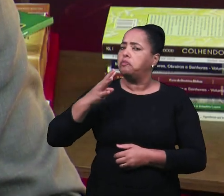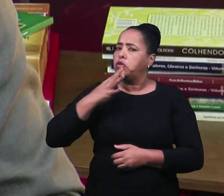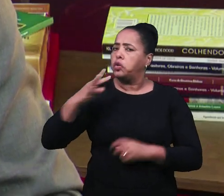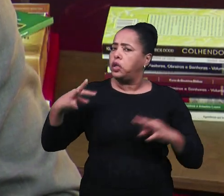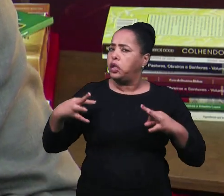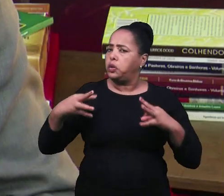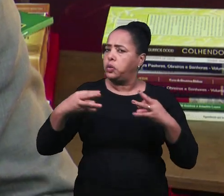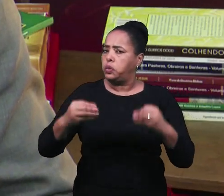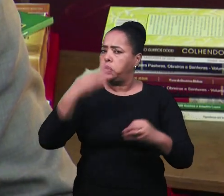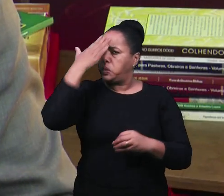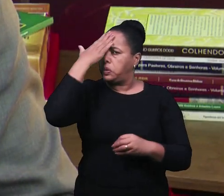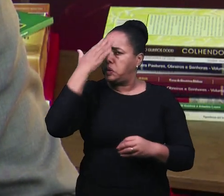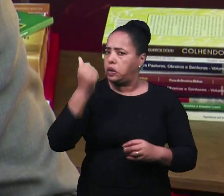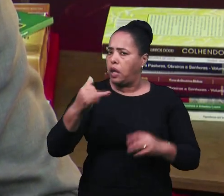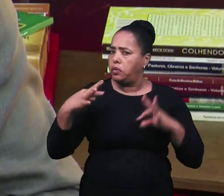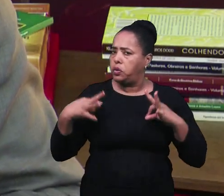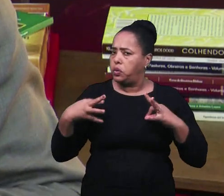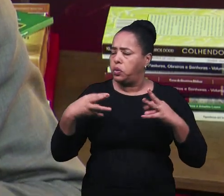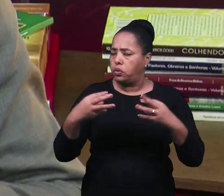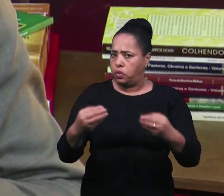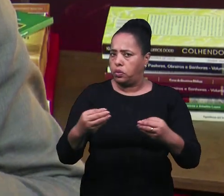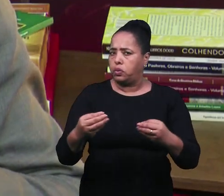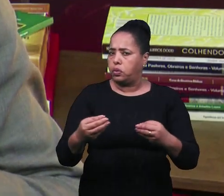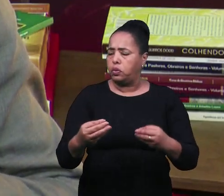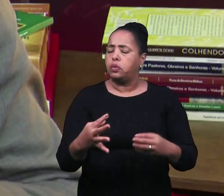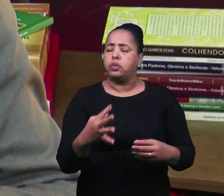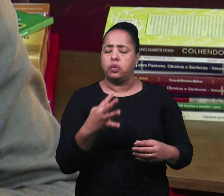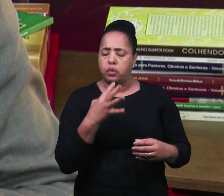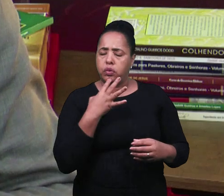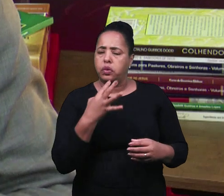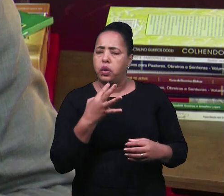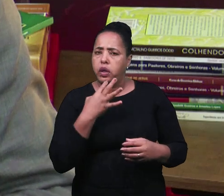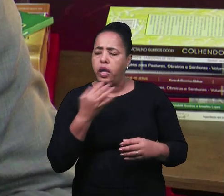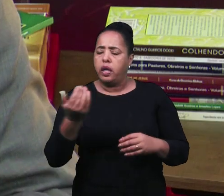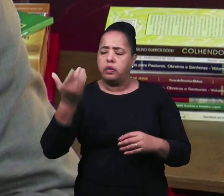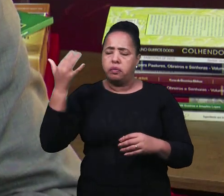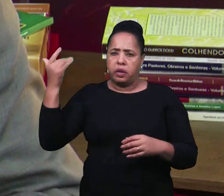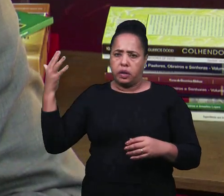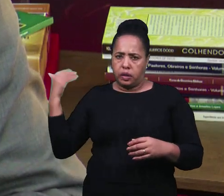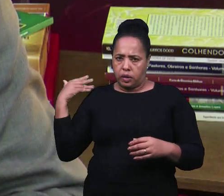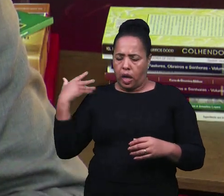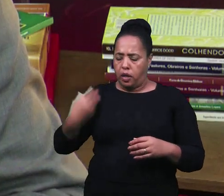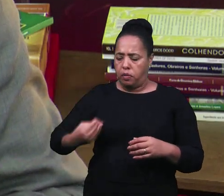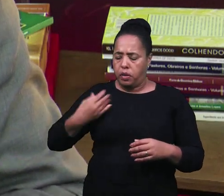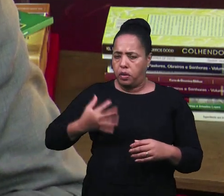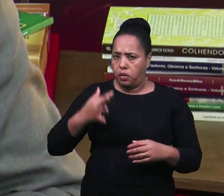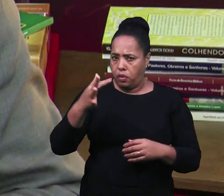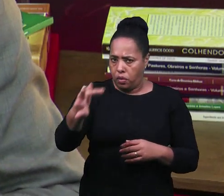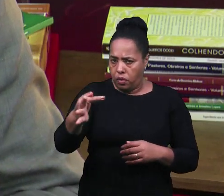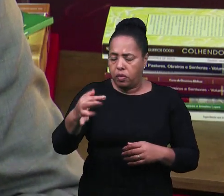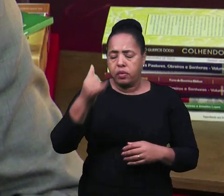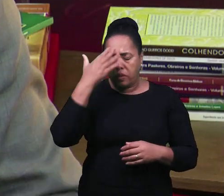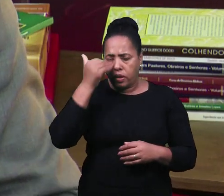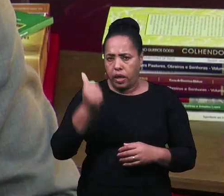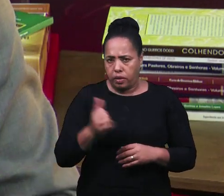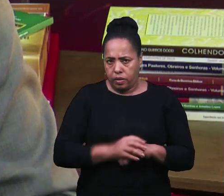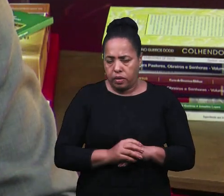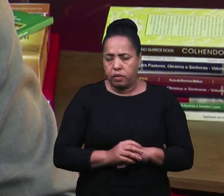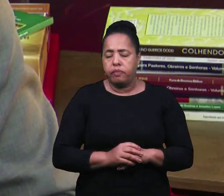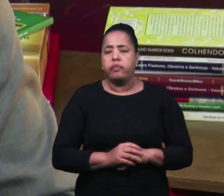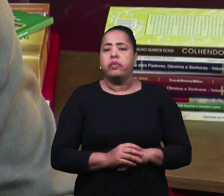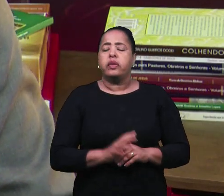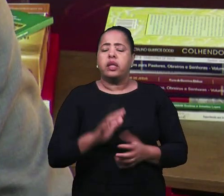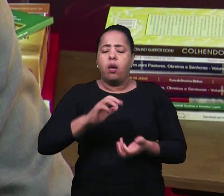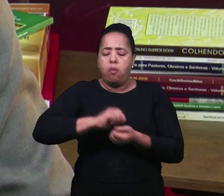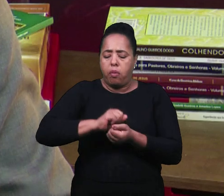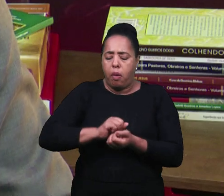ele sabe de todas as coisas. Ele conhece o passado, o presente e o futuro. Sim. Então, desde a criação, Deus ali,